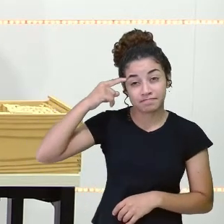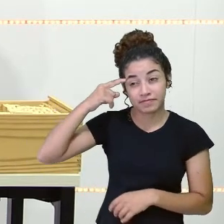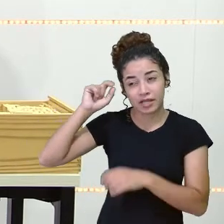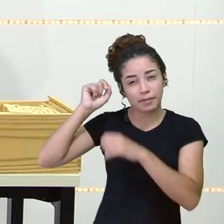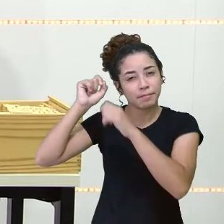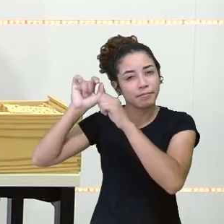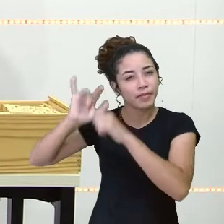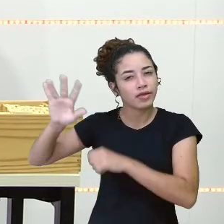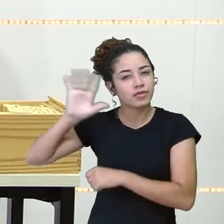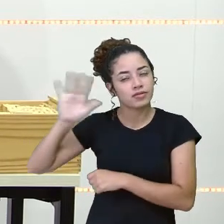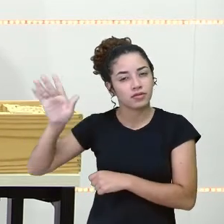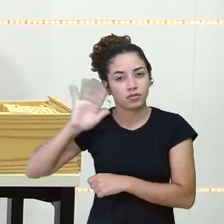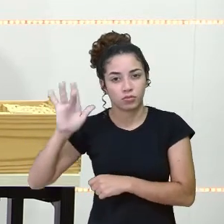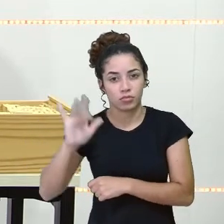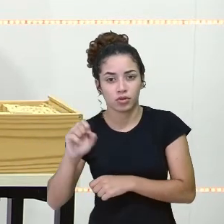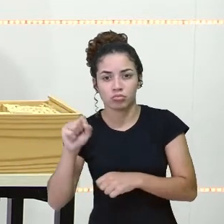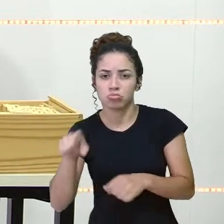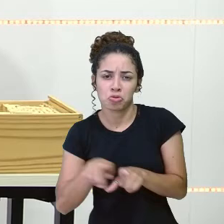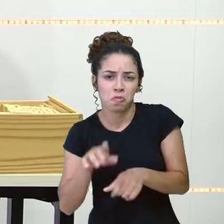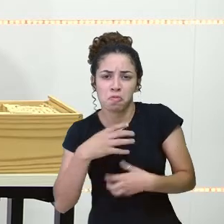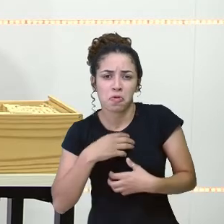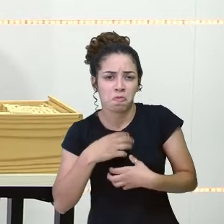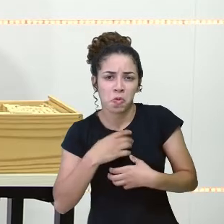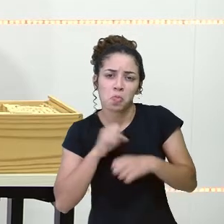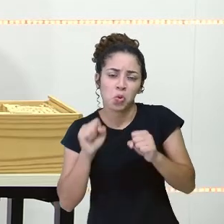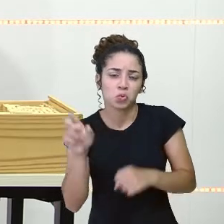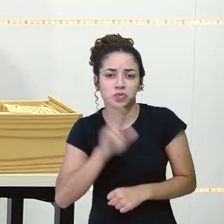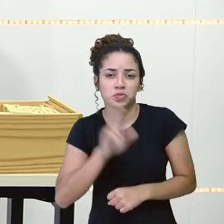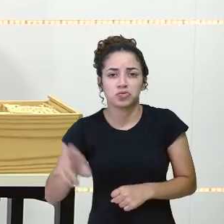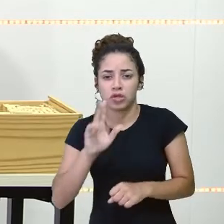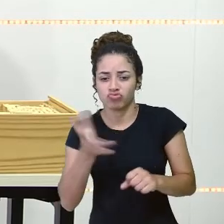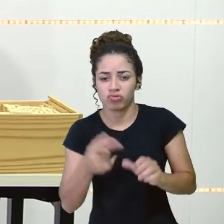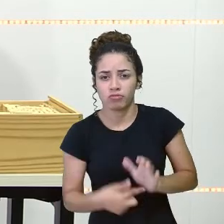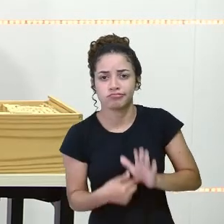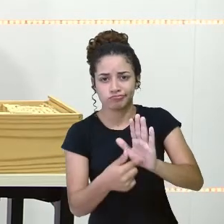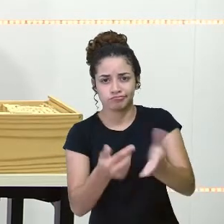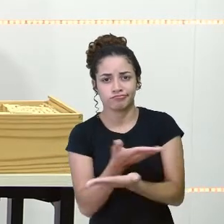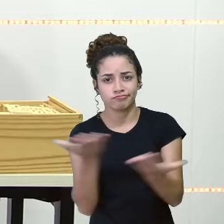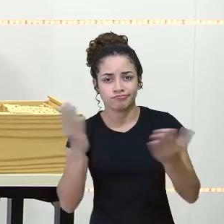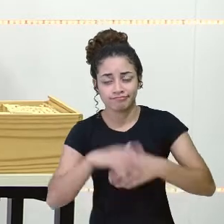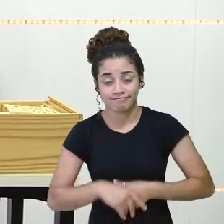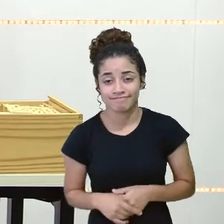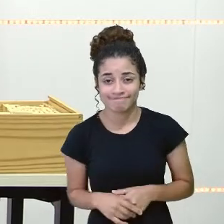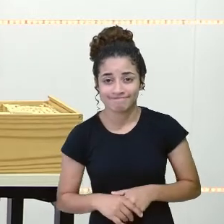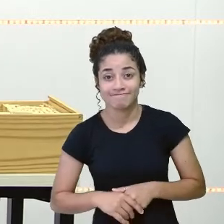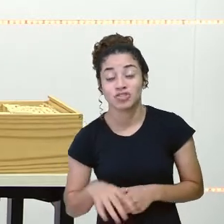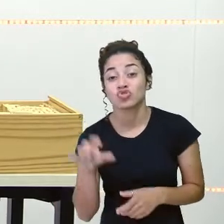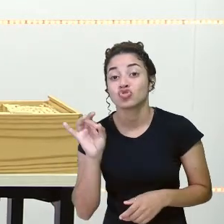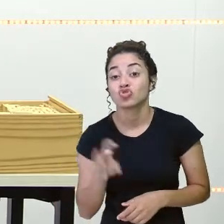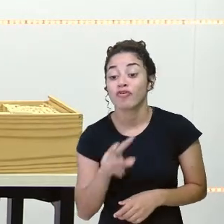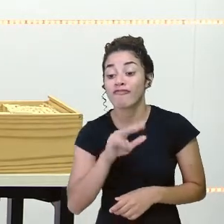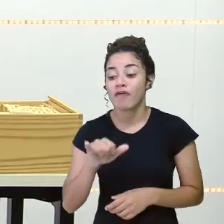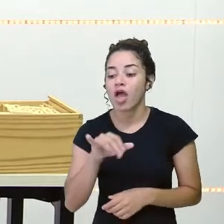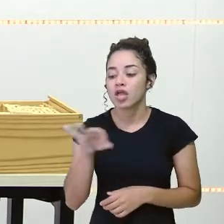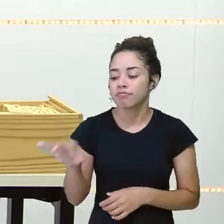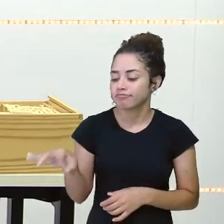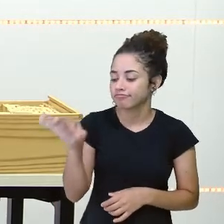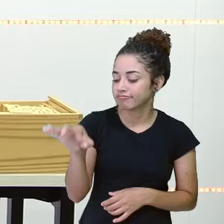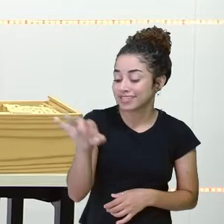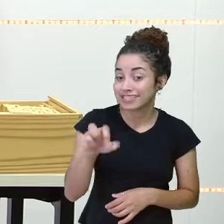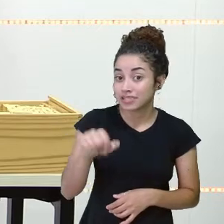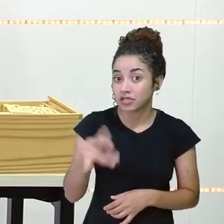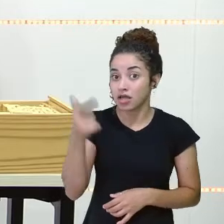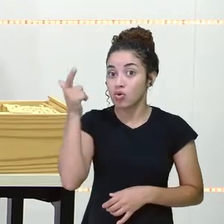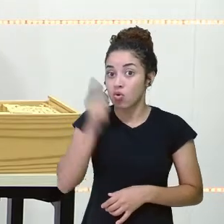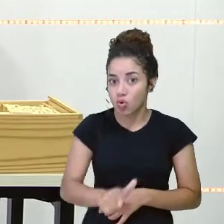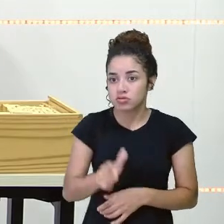para resolver mentalmente, pode usar uma dessas que eu apresentei hoje aqui na aula, tá certo? E só vai andar se acertar, tá